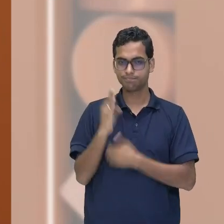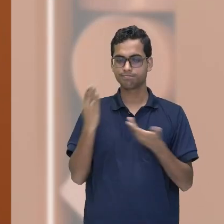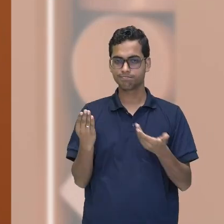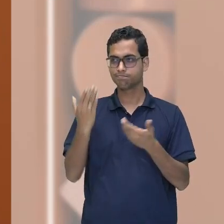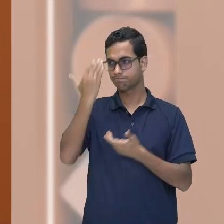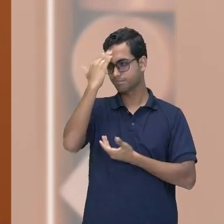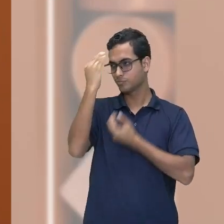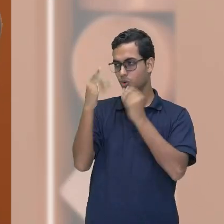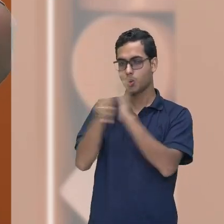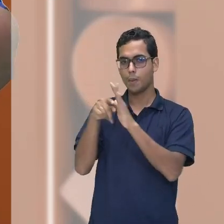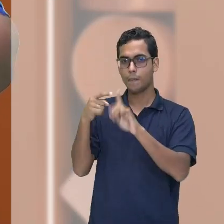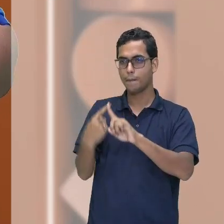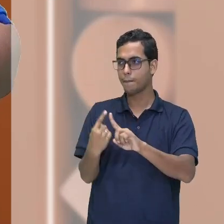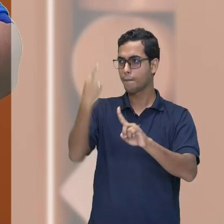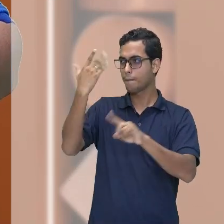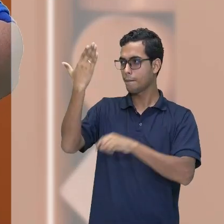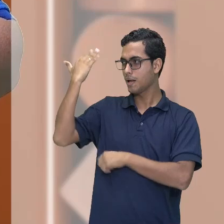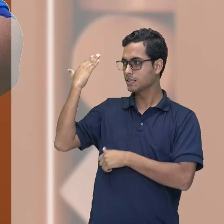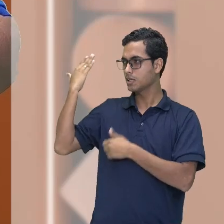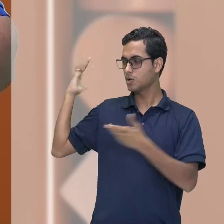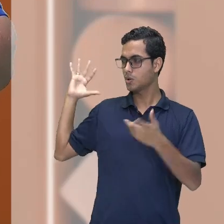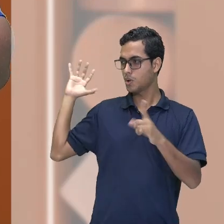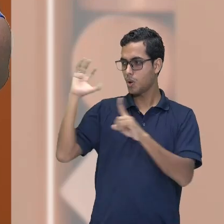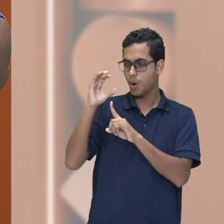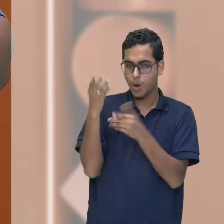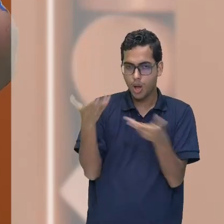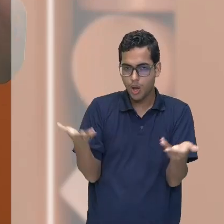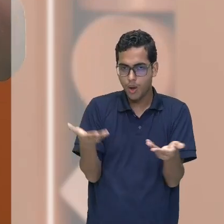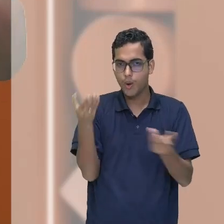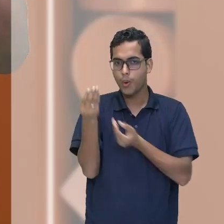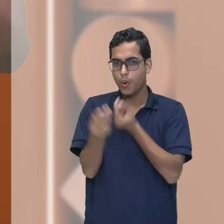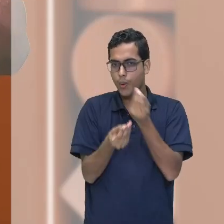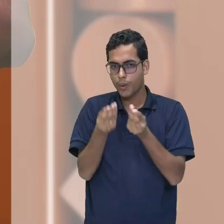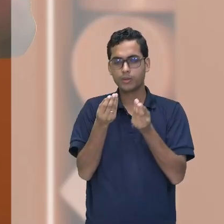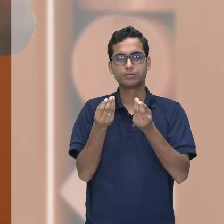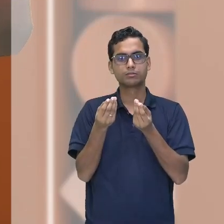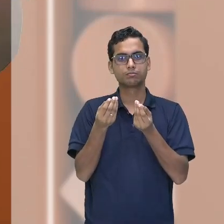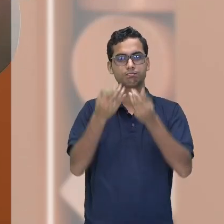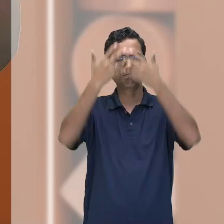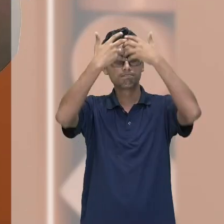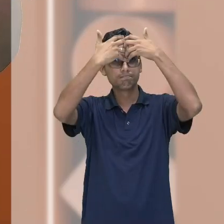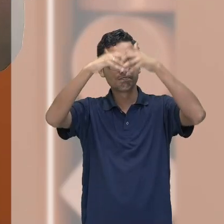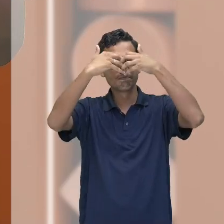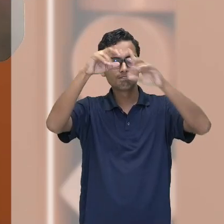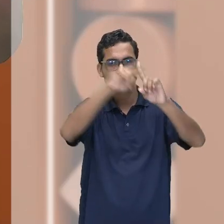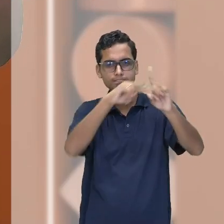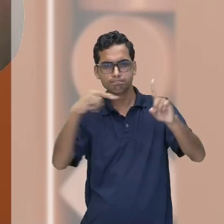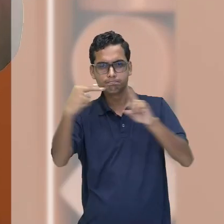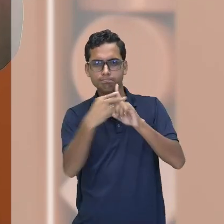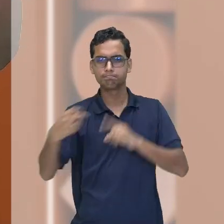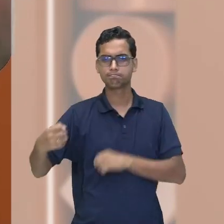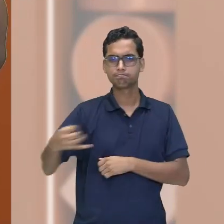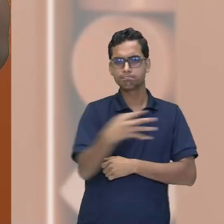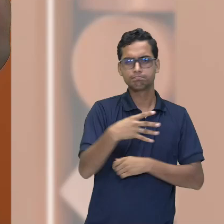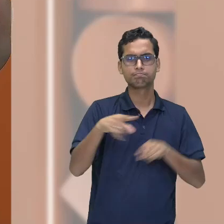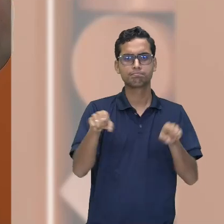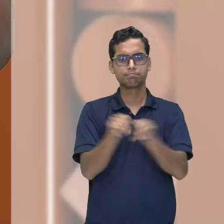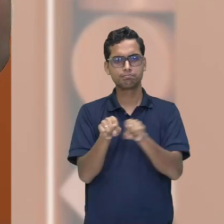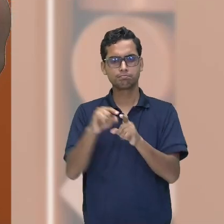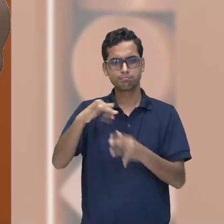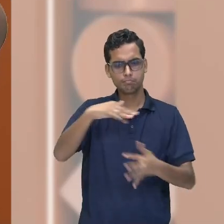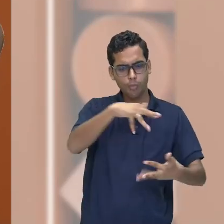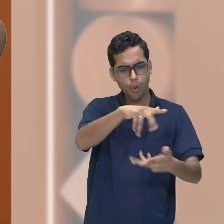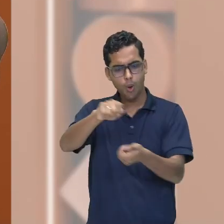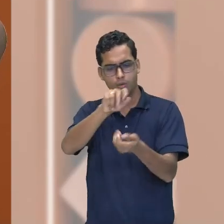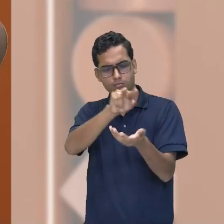que o passado tem com o presente hoje, você passa a ter uma nova visão de mundo, você passa a ter um